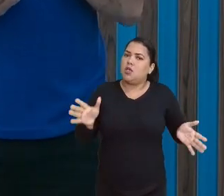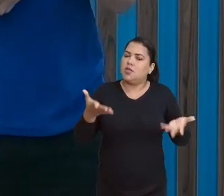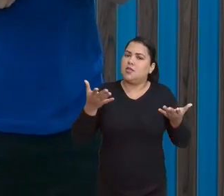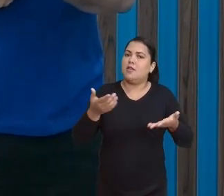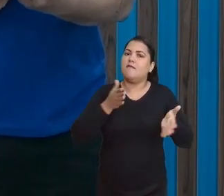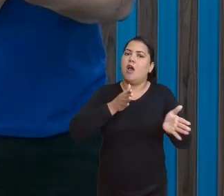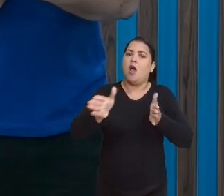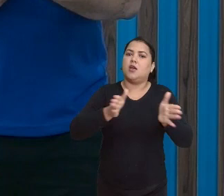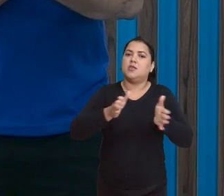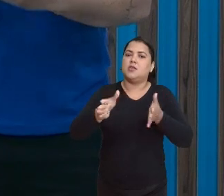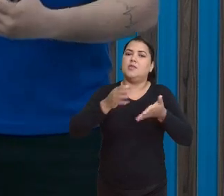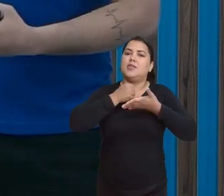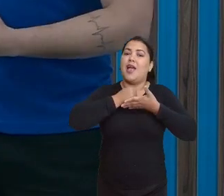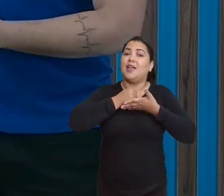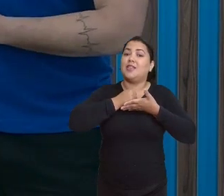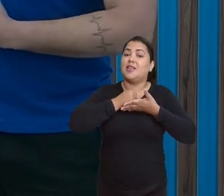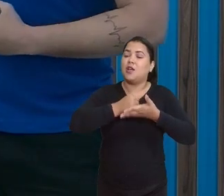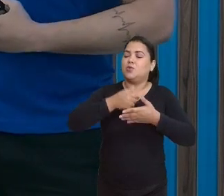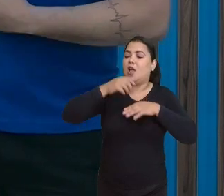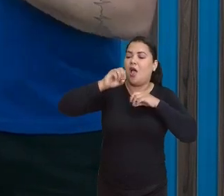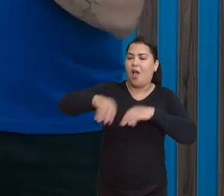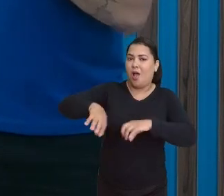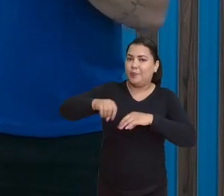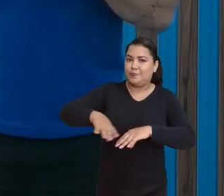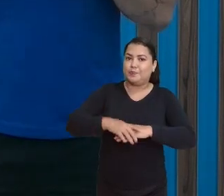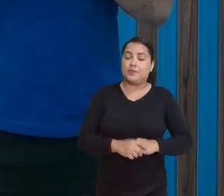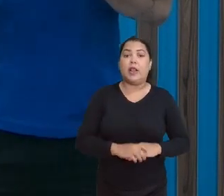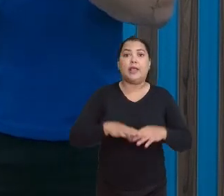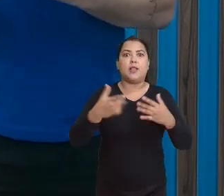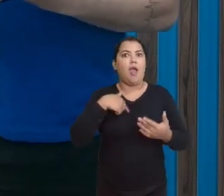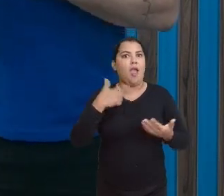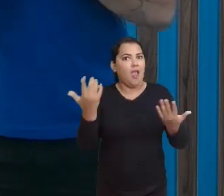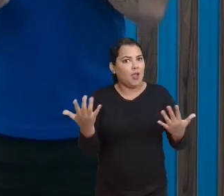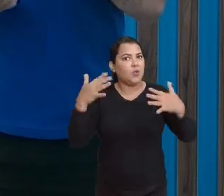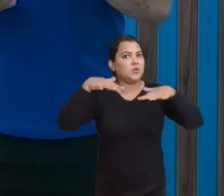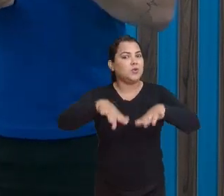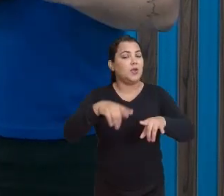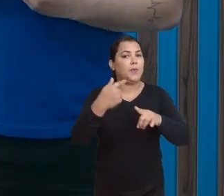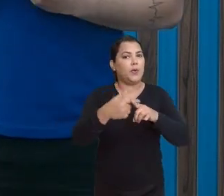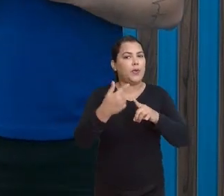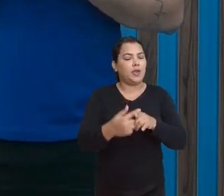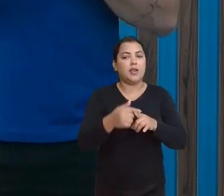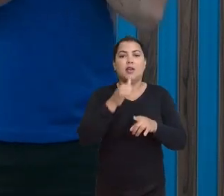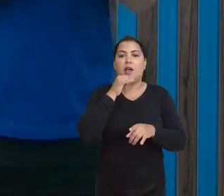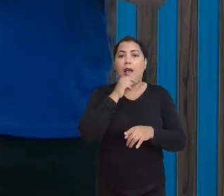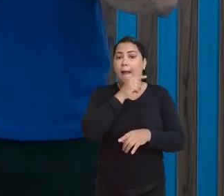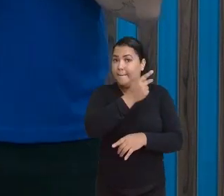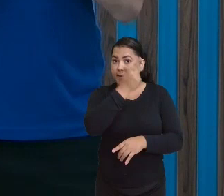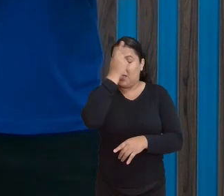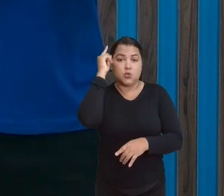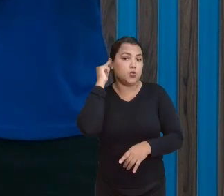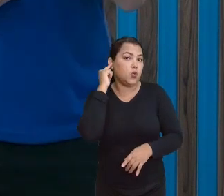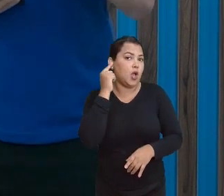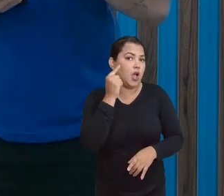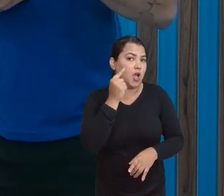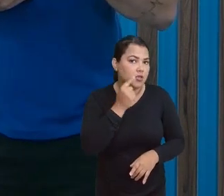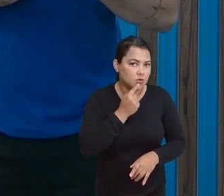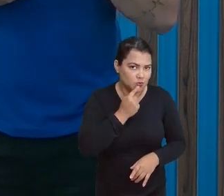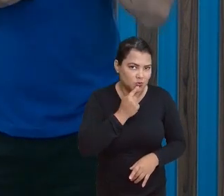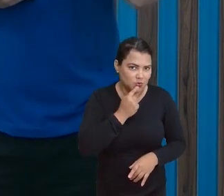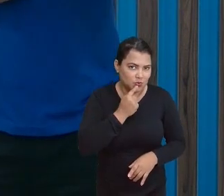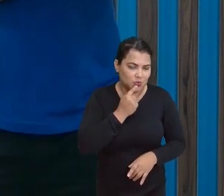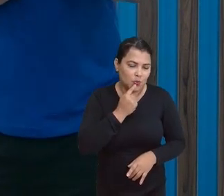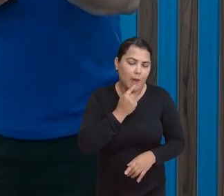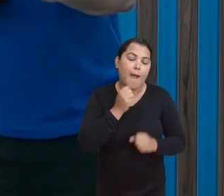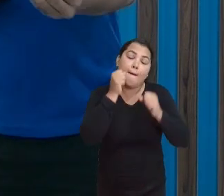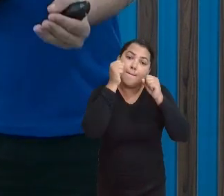Então, ela é uma inclusão, porque ela está lhe dando possibilidades da pessoa que é portador de deficiência